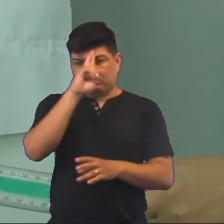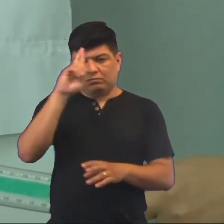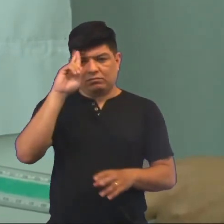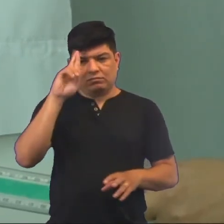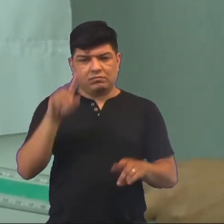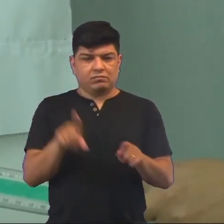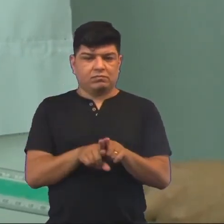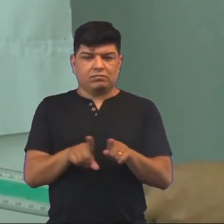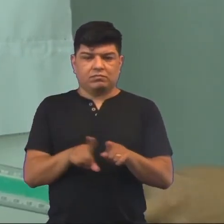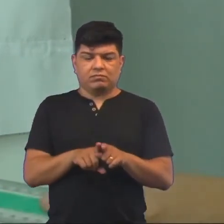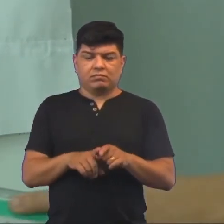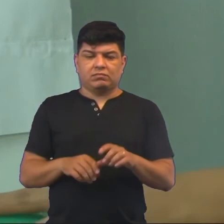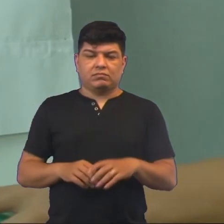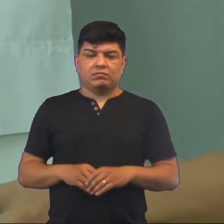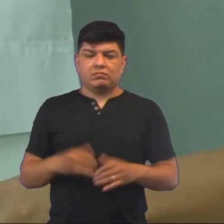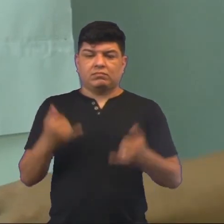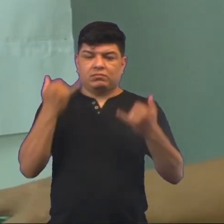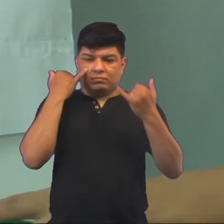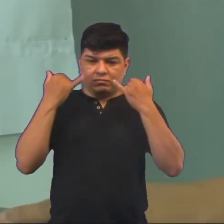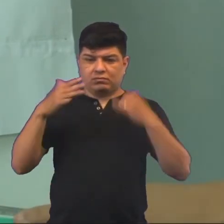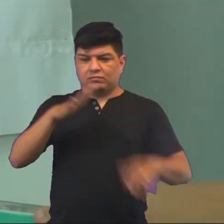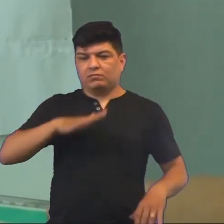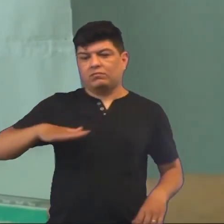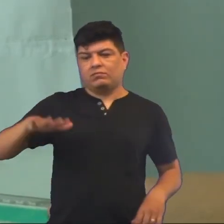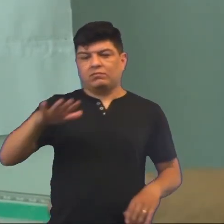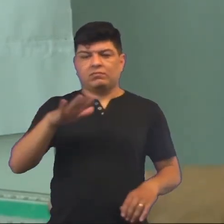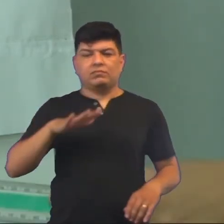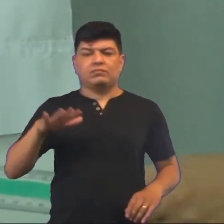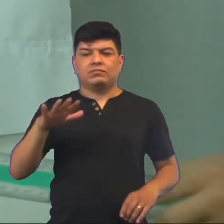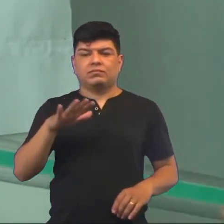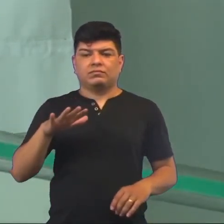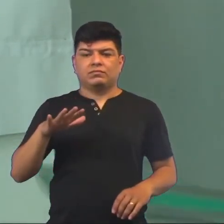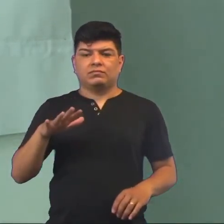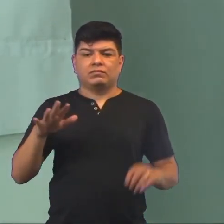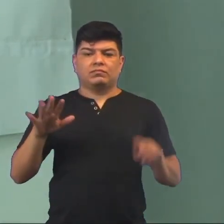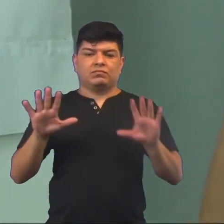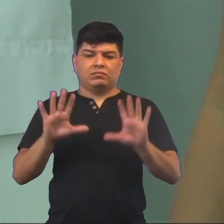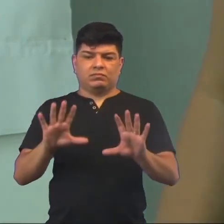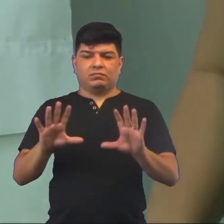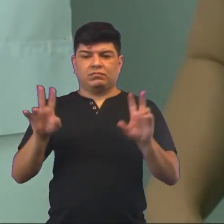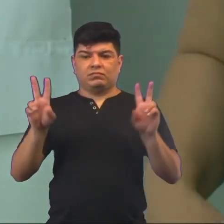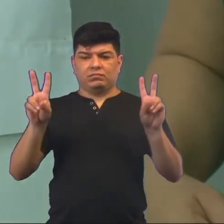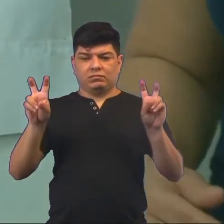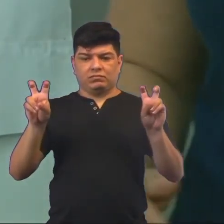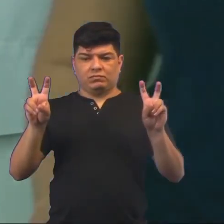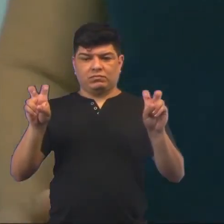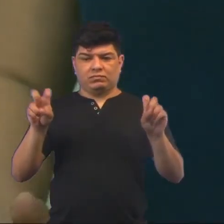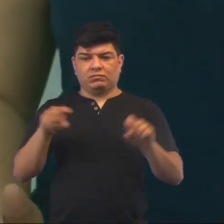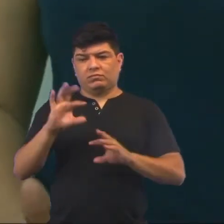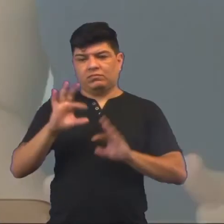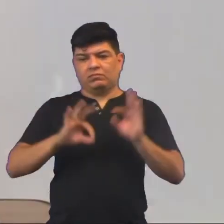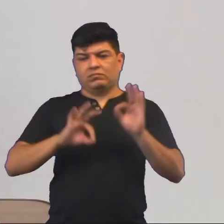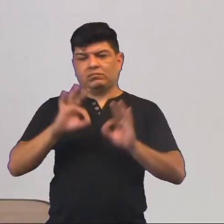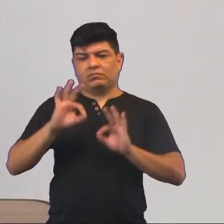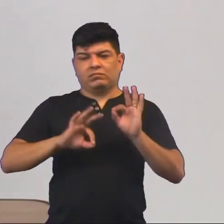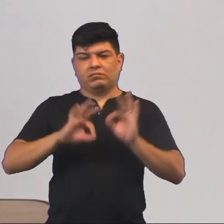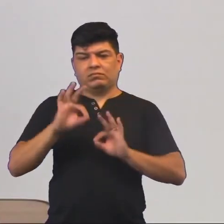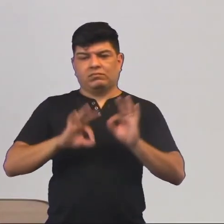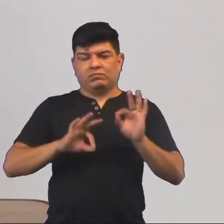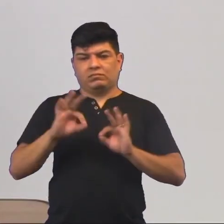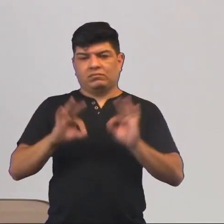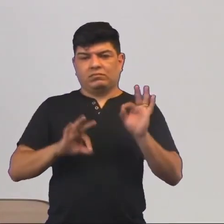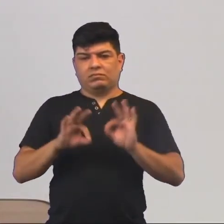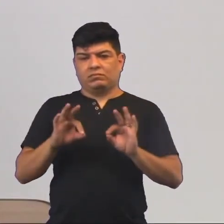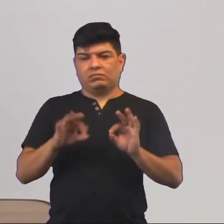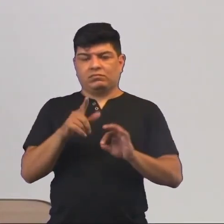história, como surgiu, tá? E depois informações gerais sobre determinado assunto. E aí você organiza ele nesses